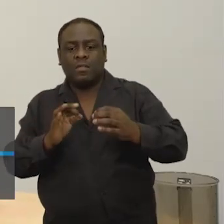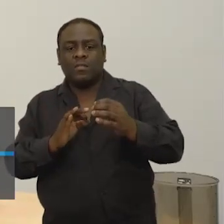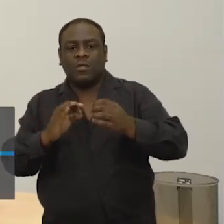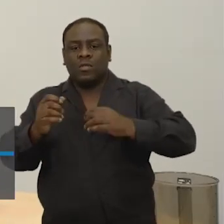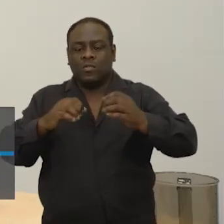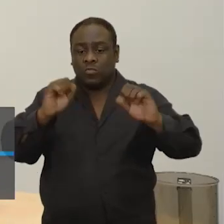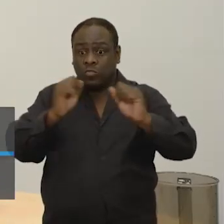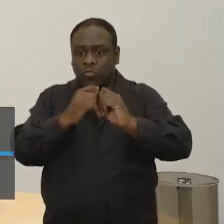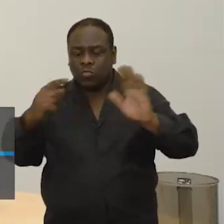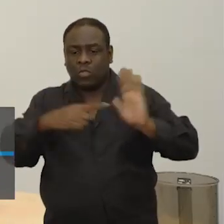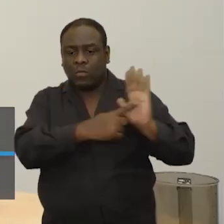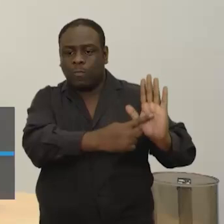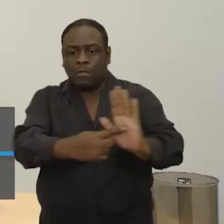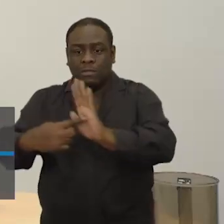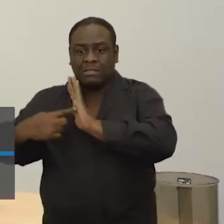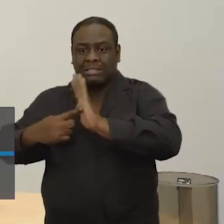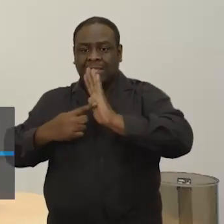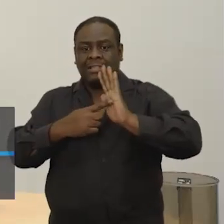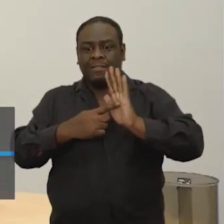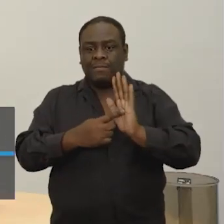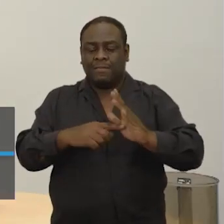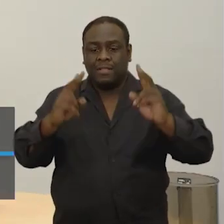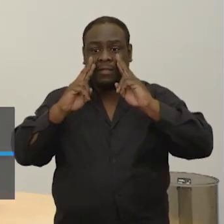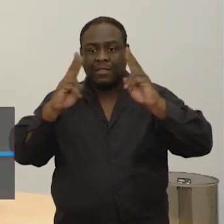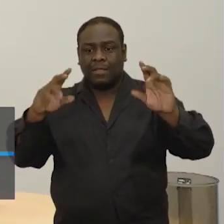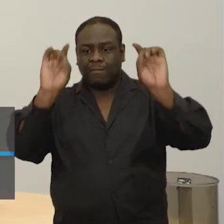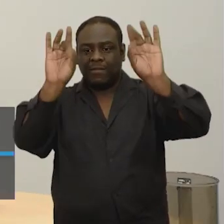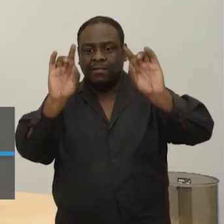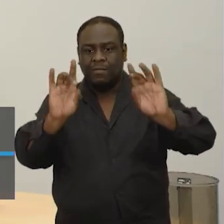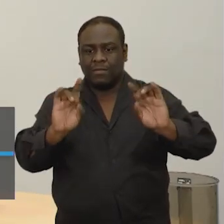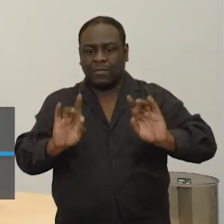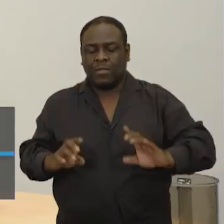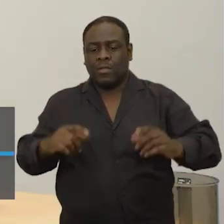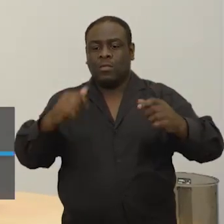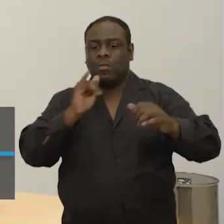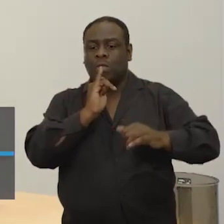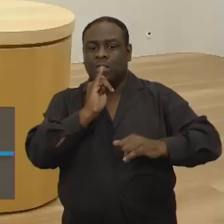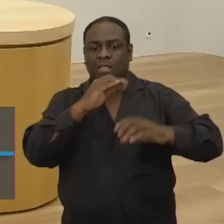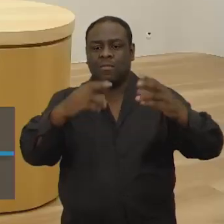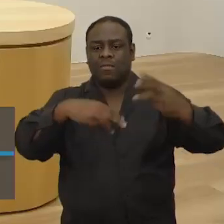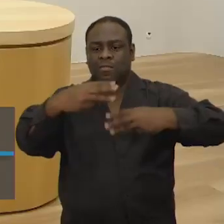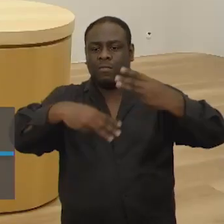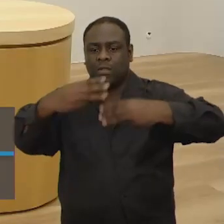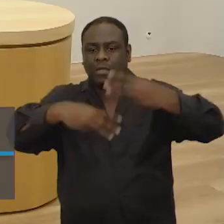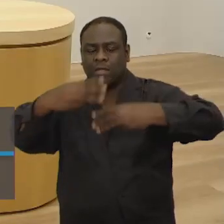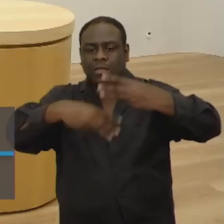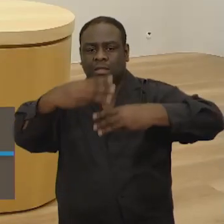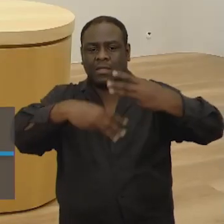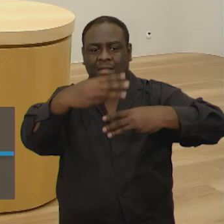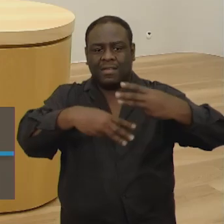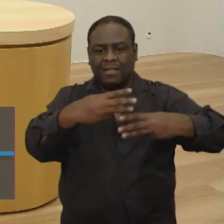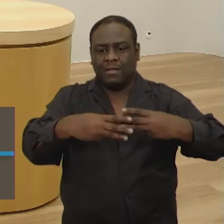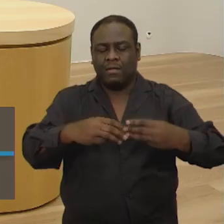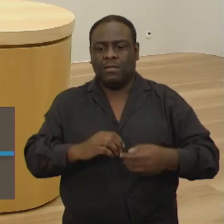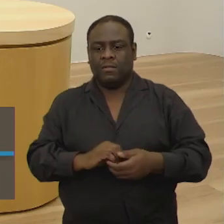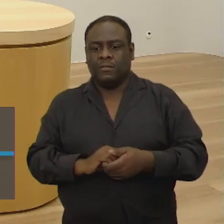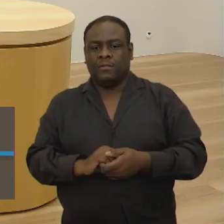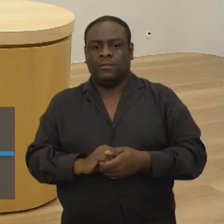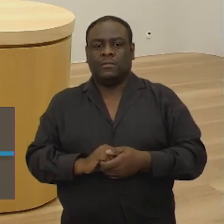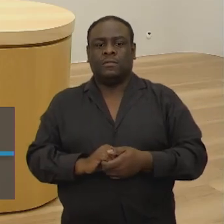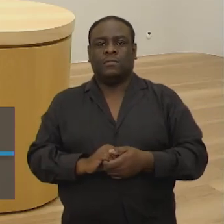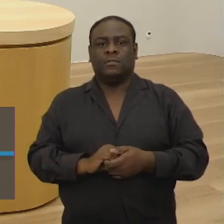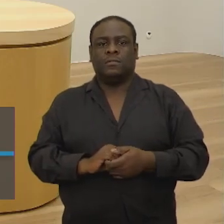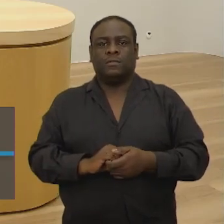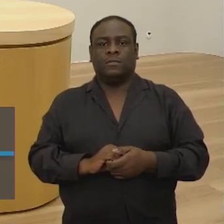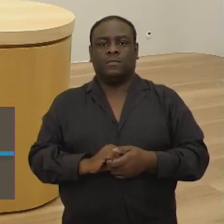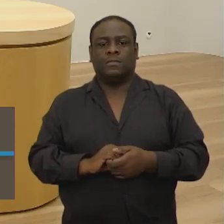muito destaque nos nossos olhos nessa questão. Ó, alguém está falando aqui de macarrão. É macarrão com pesto, professor Mauro, uma Olha. delícia. É